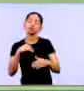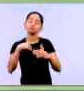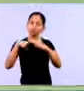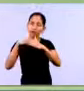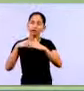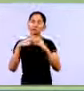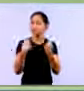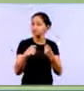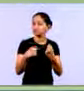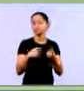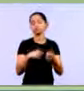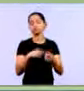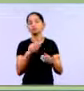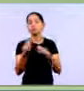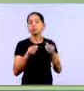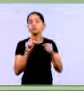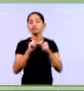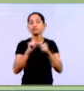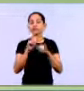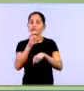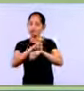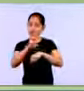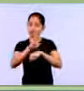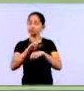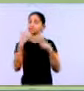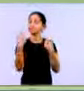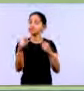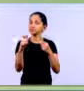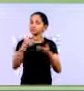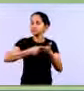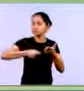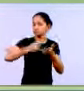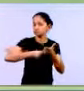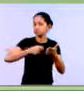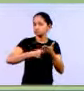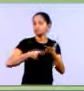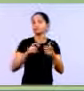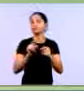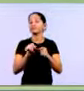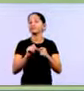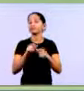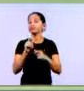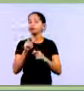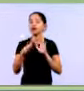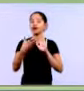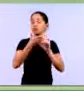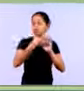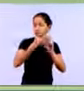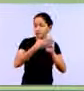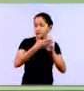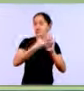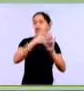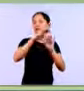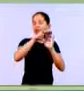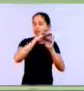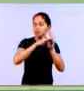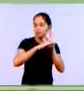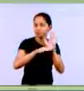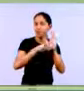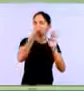para que não ultrapassem, o Estado tem o dever de prestar contas e, se caso ele